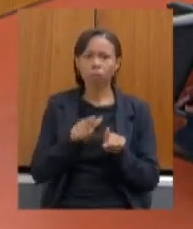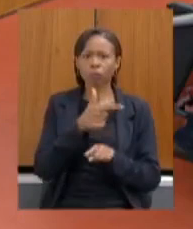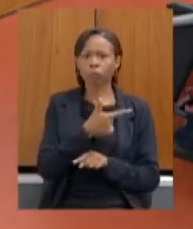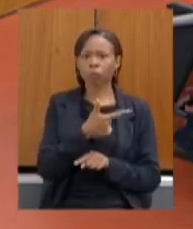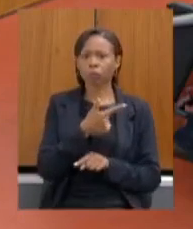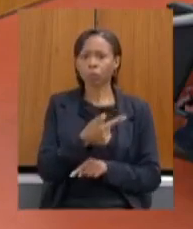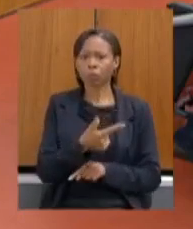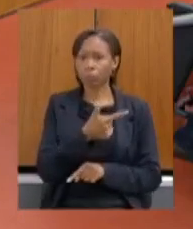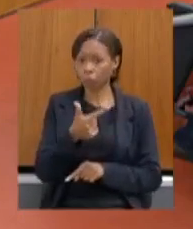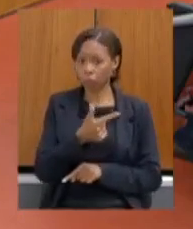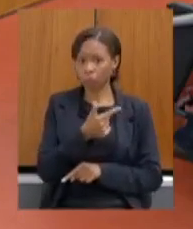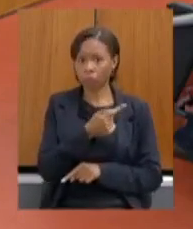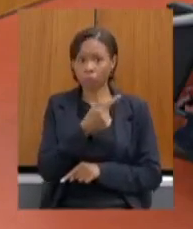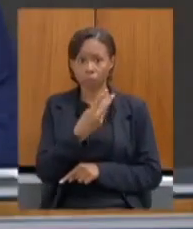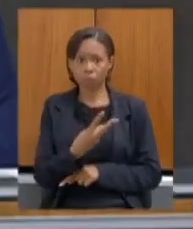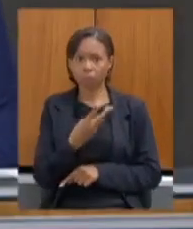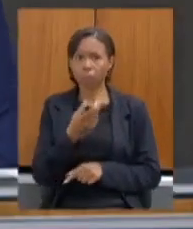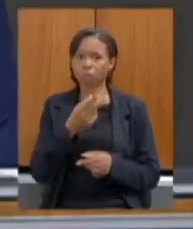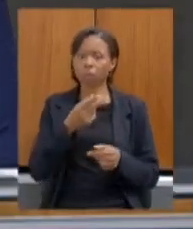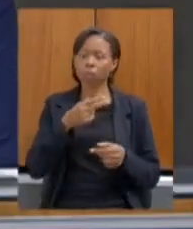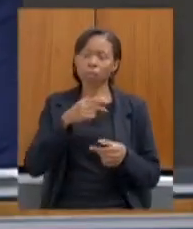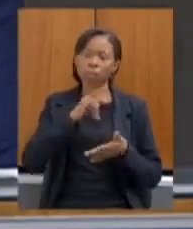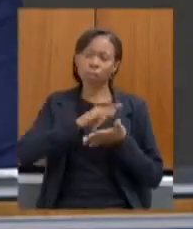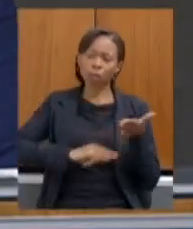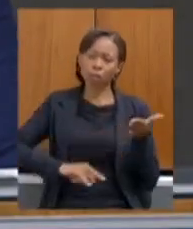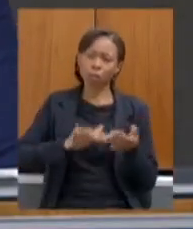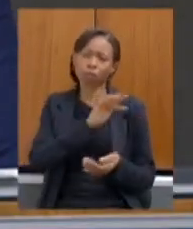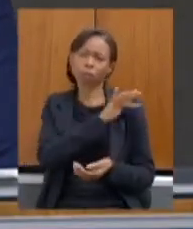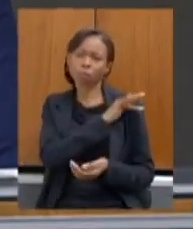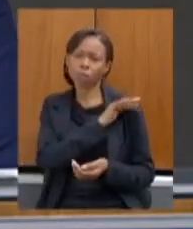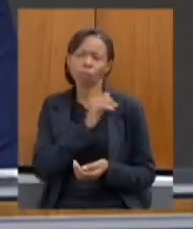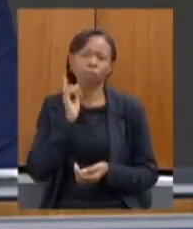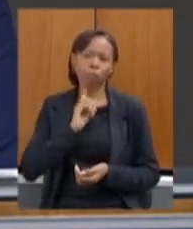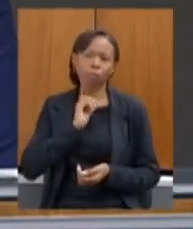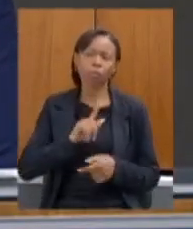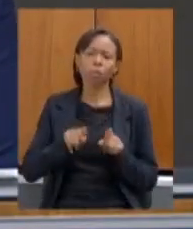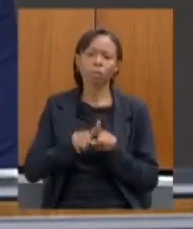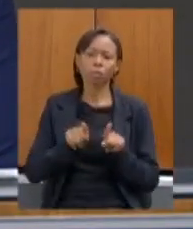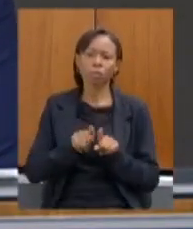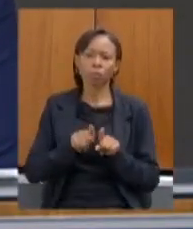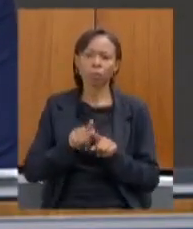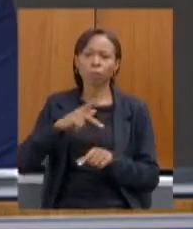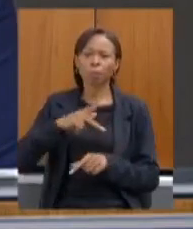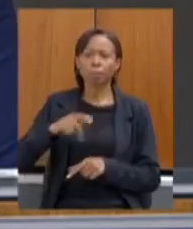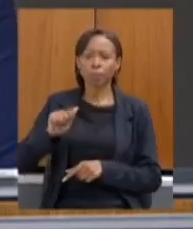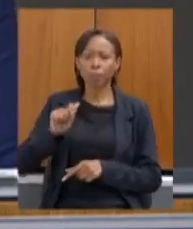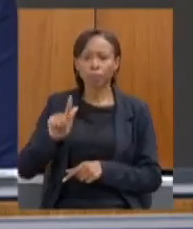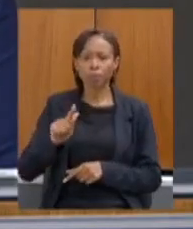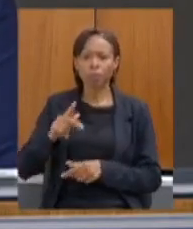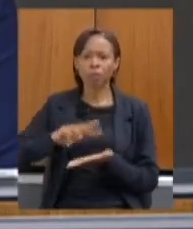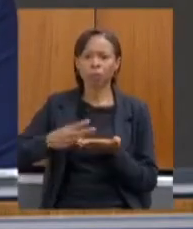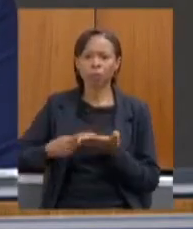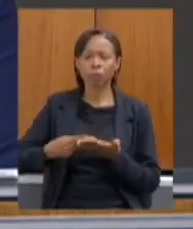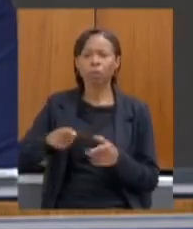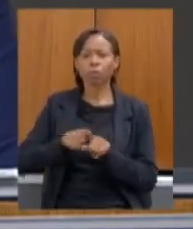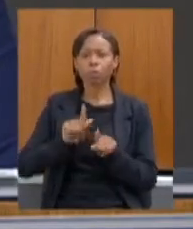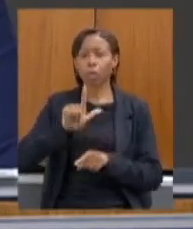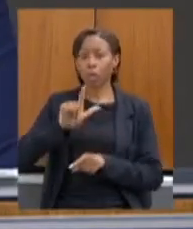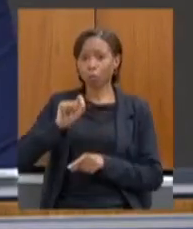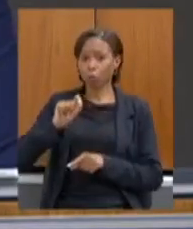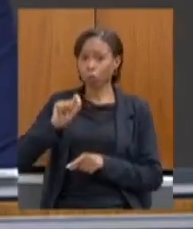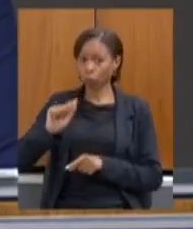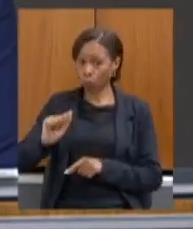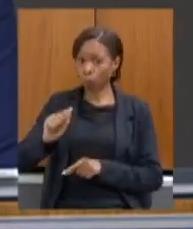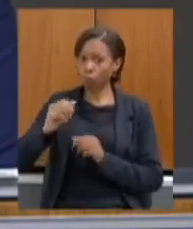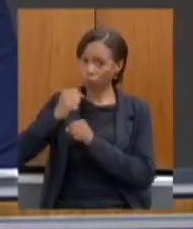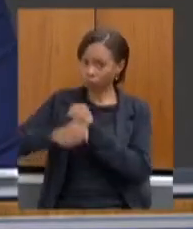trata sobre a nota fiscal mineira. Temos, naturalmente, ainda a atualização do nosso PPAG e a LOA do ano que vem, que